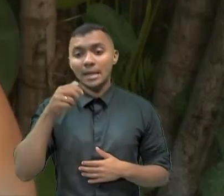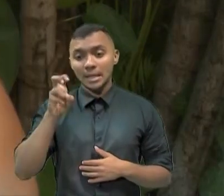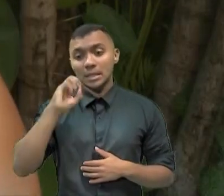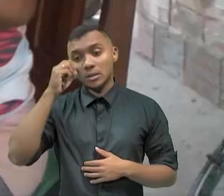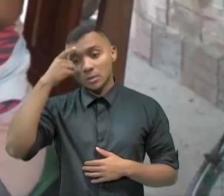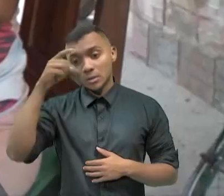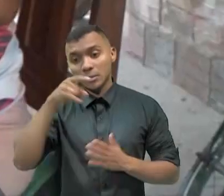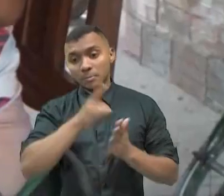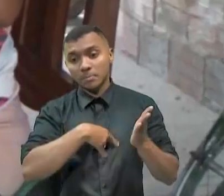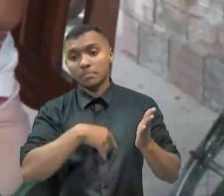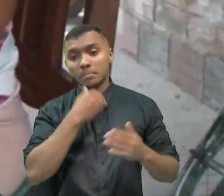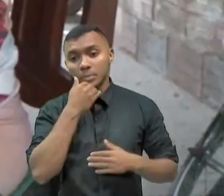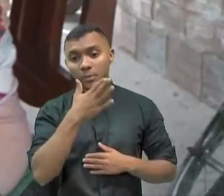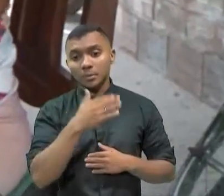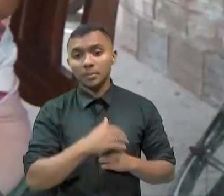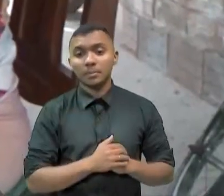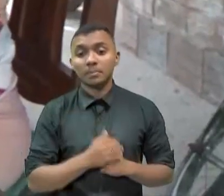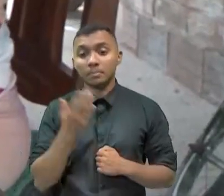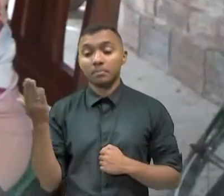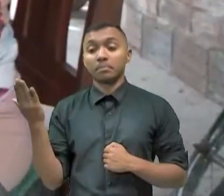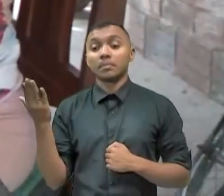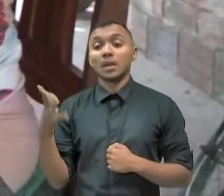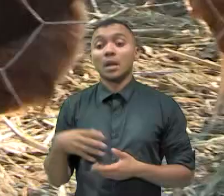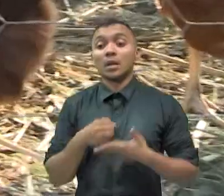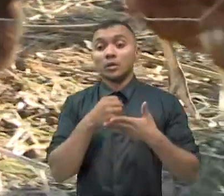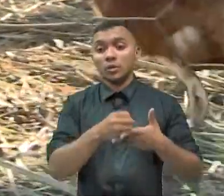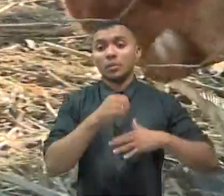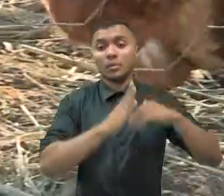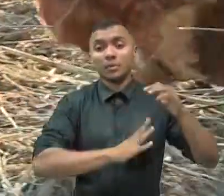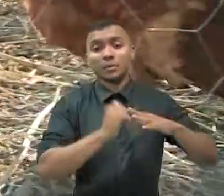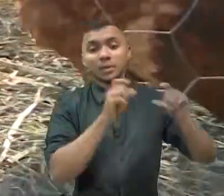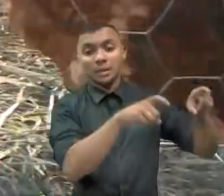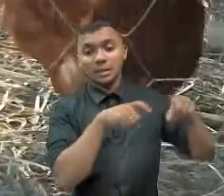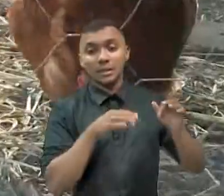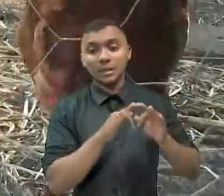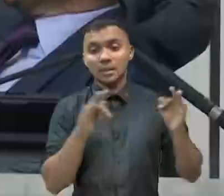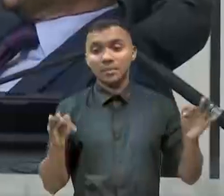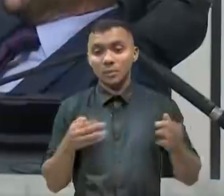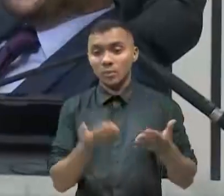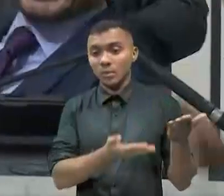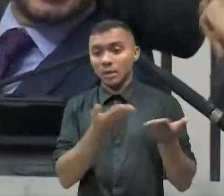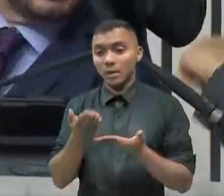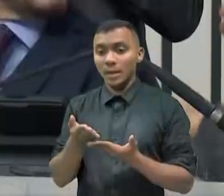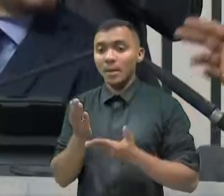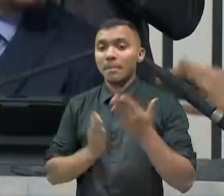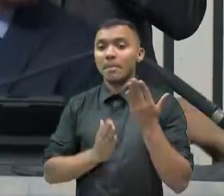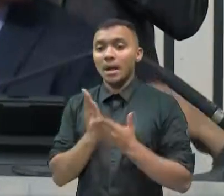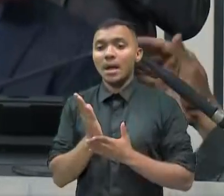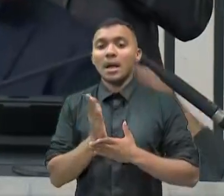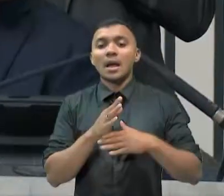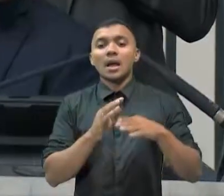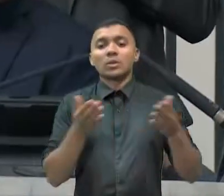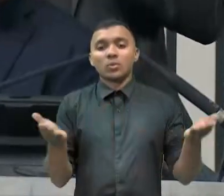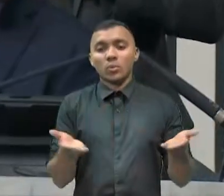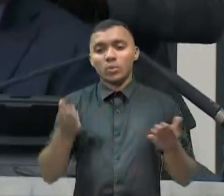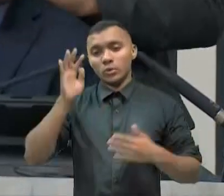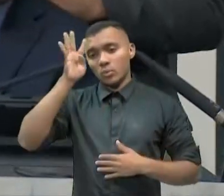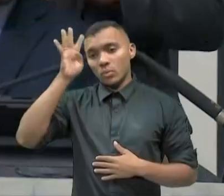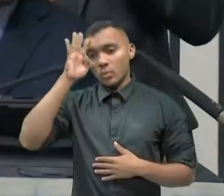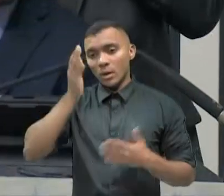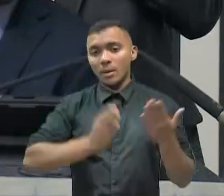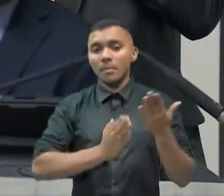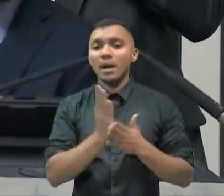ela é emitida. Para facilitar a vida de pequenos agricultores e produtores, foi aprovado na sessão desta quarta-feira, na